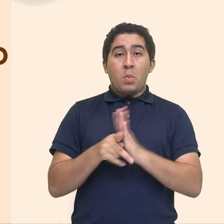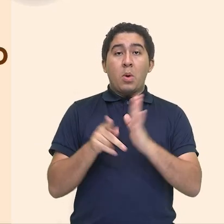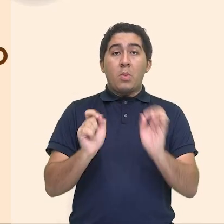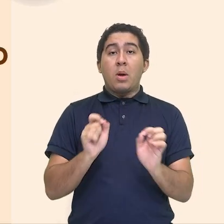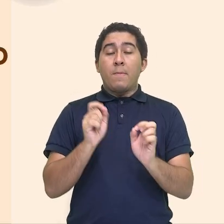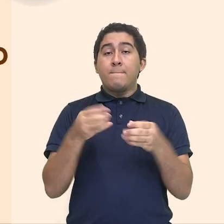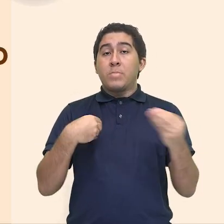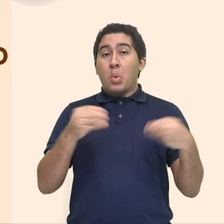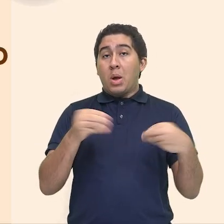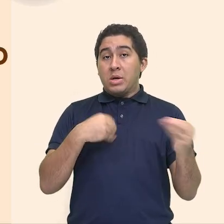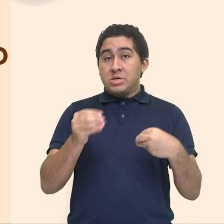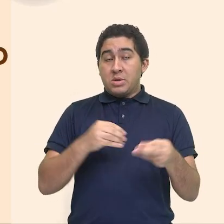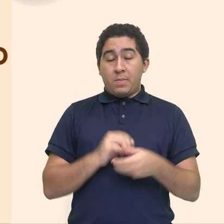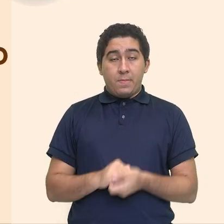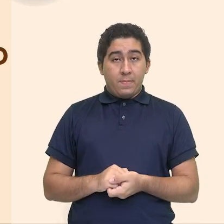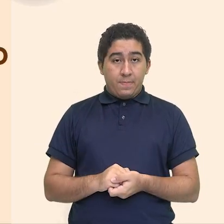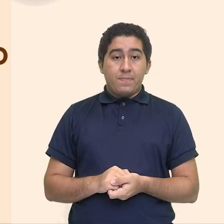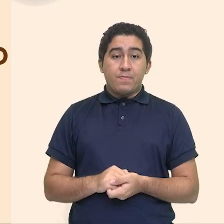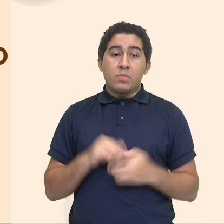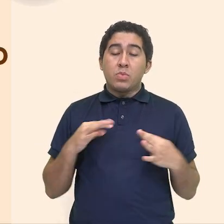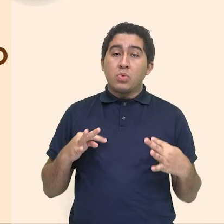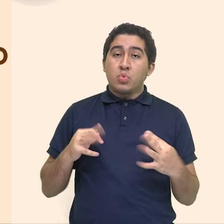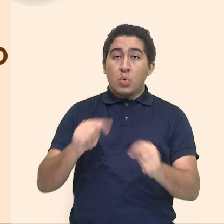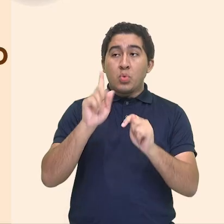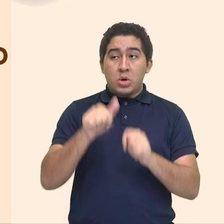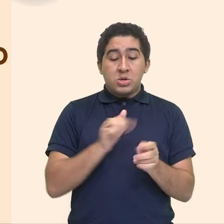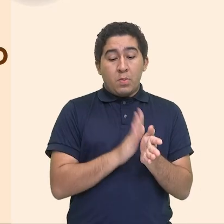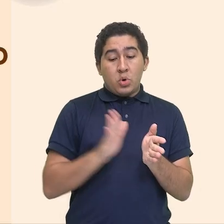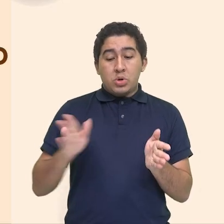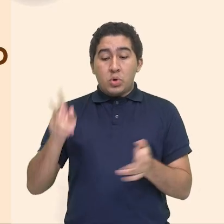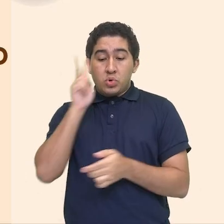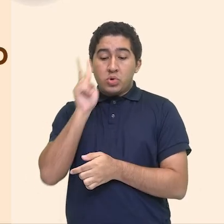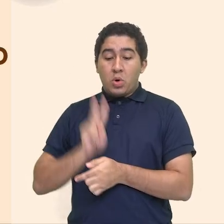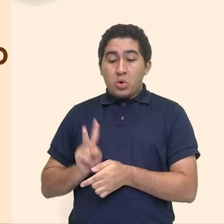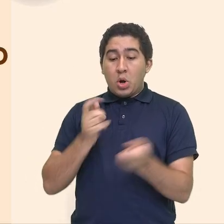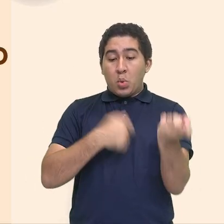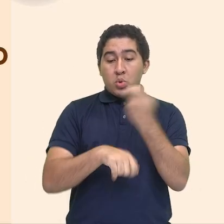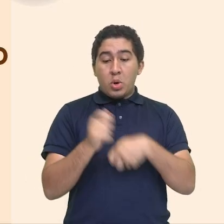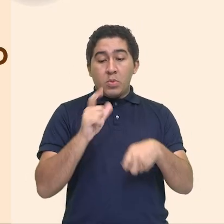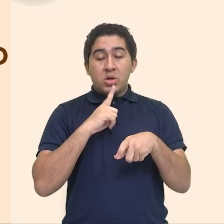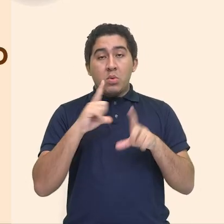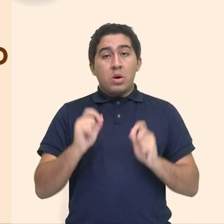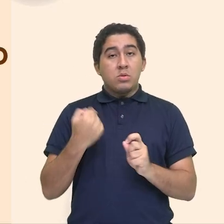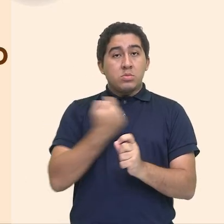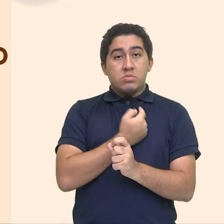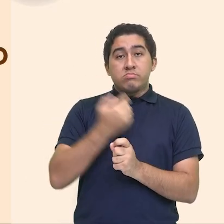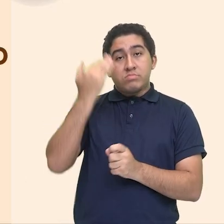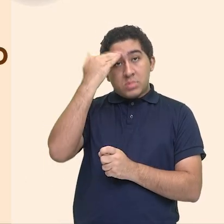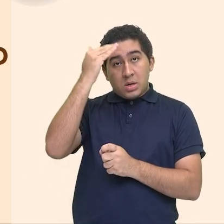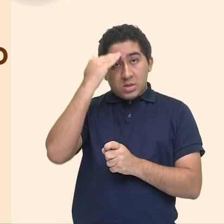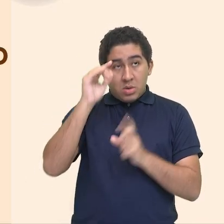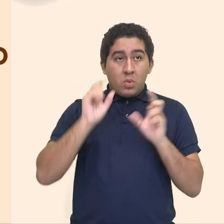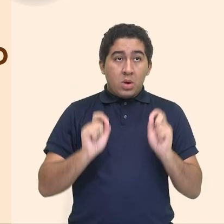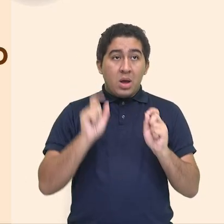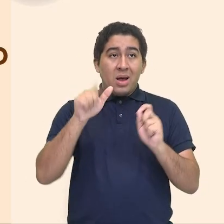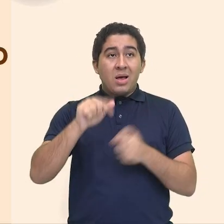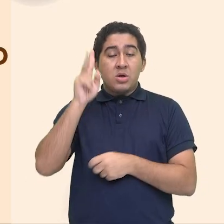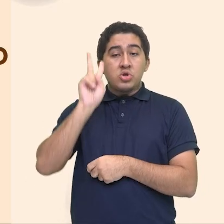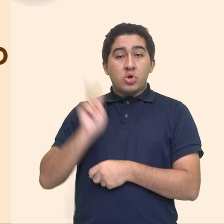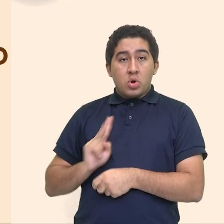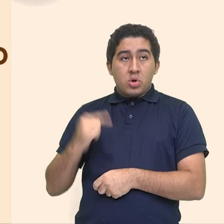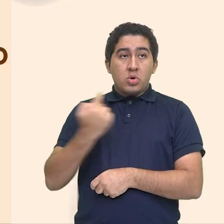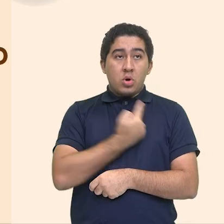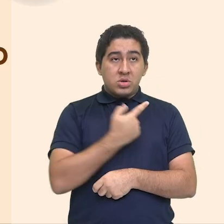da borracha. Então esses processos históricos e econômicos nos ajudam a compreender tanto a nossa história no